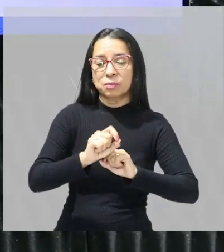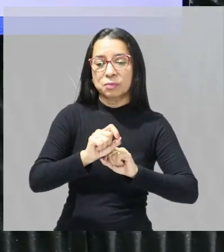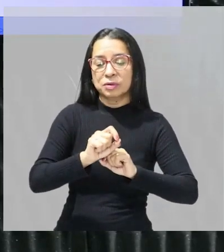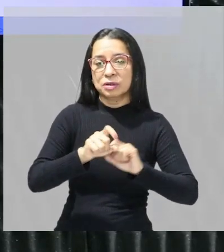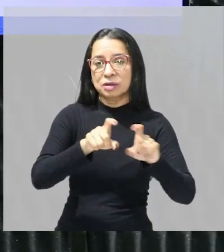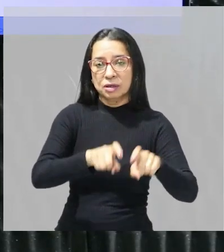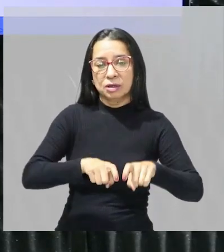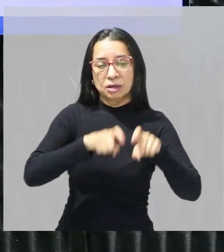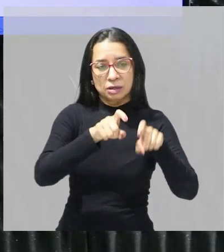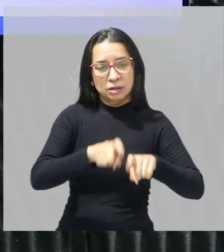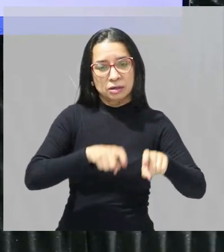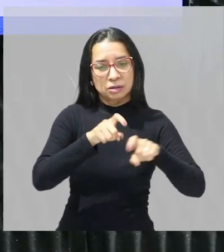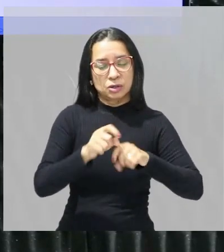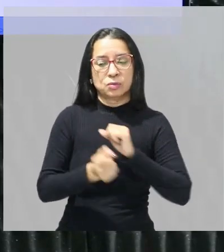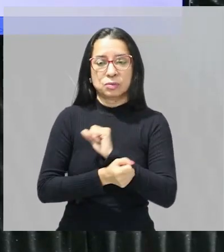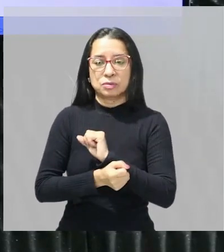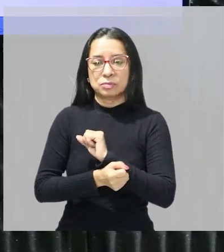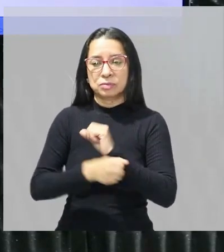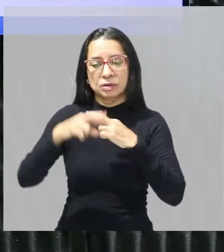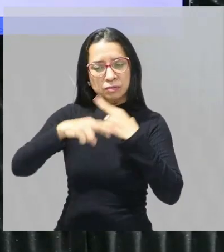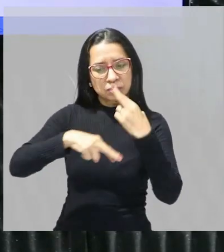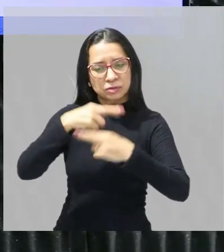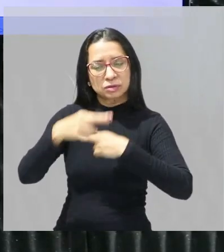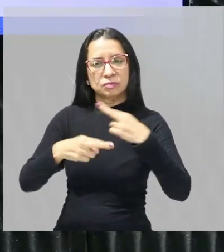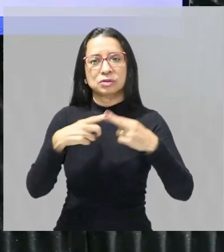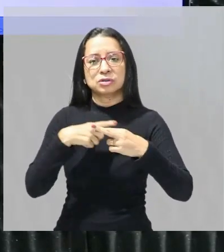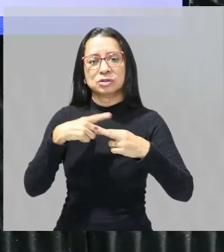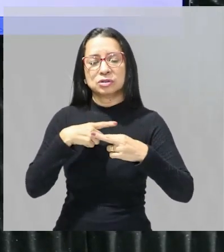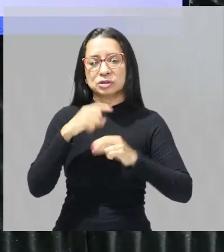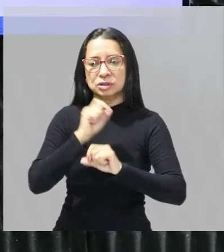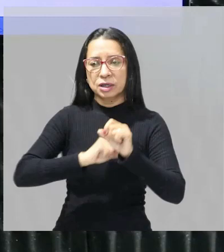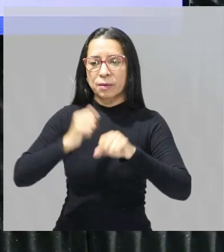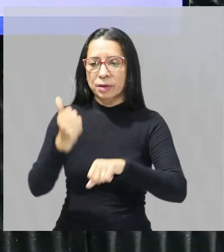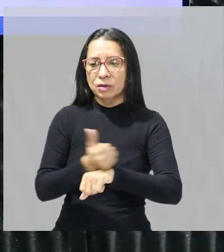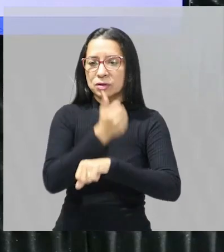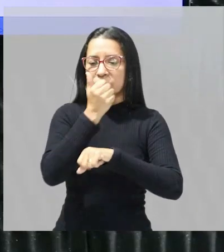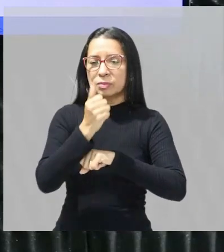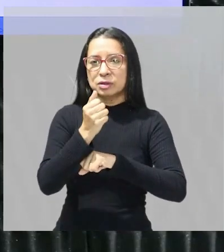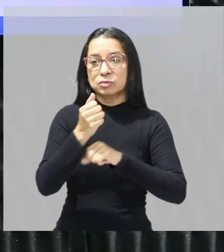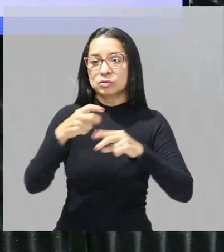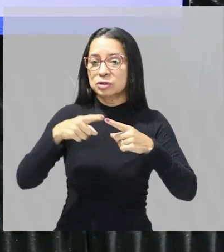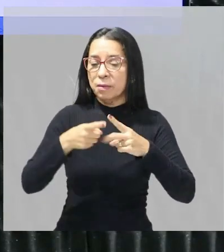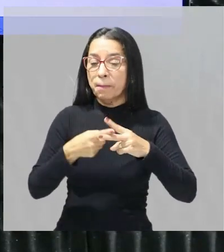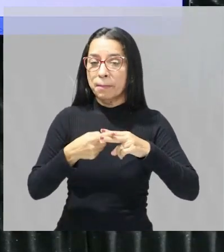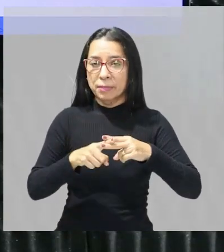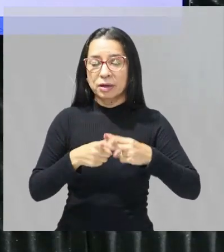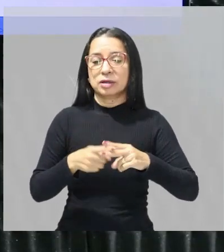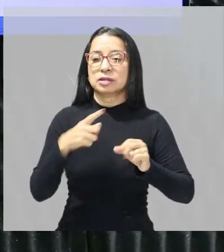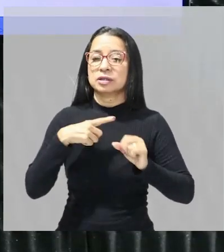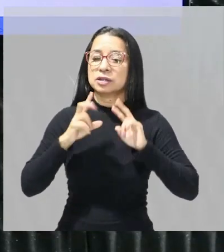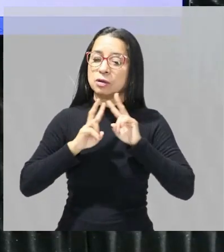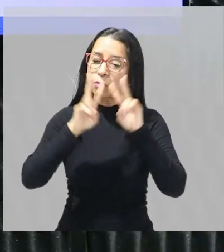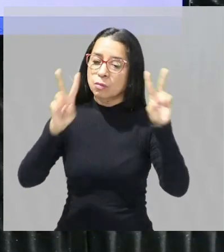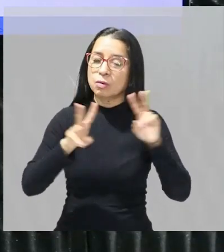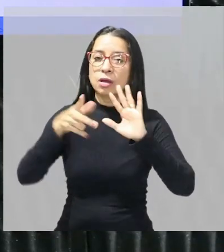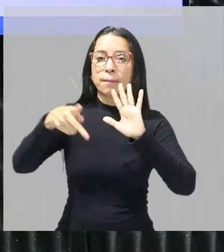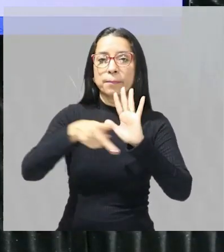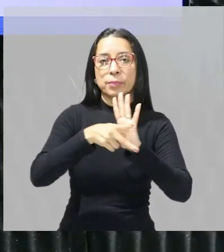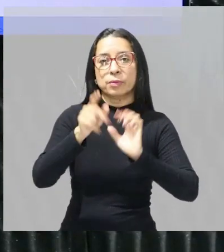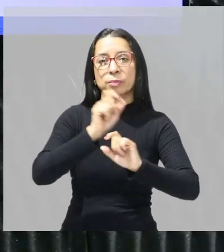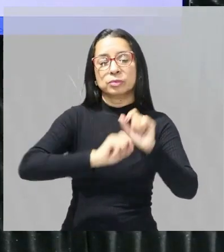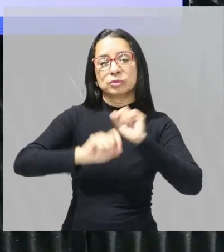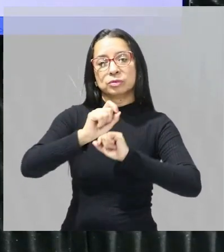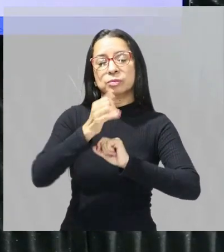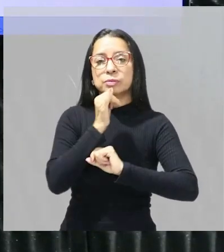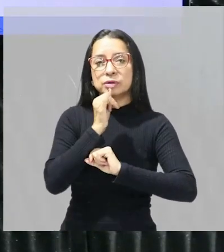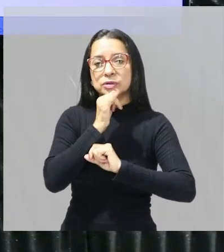te trazer, por exemplo, melhoramento de maquinária agrícola, como tratores, colheitadeiras. A Revolução Verde vai ter um olhar muito específico também, galera,